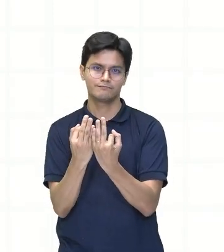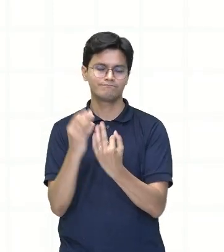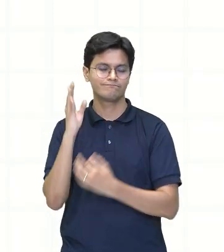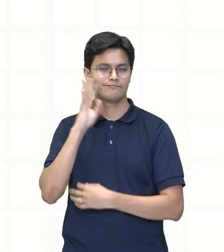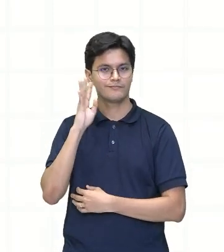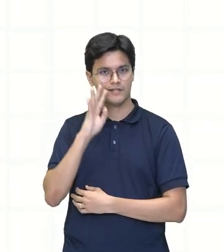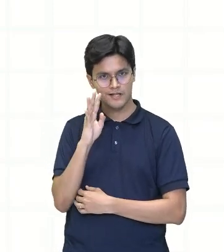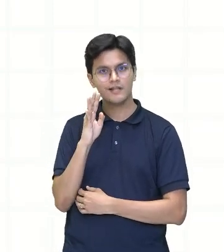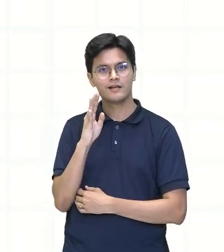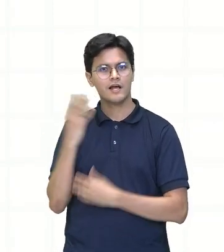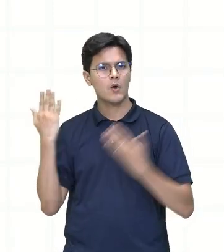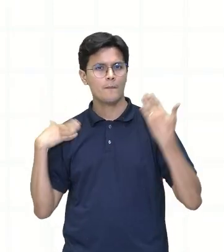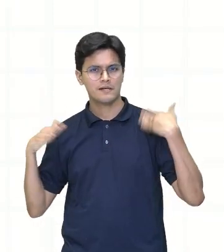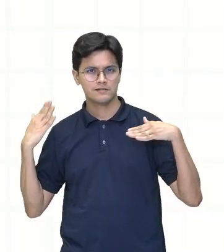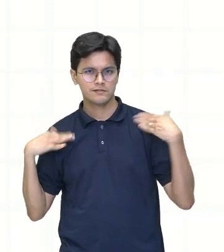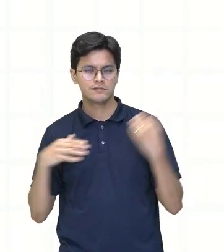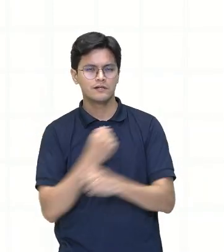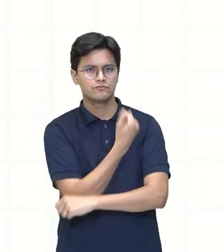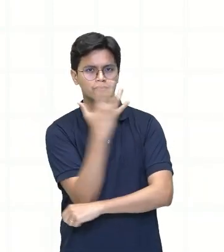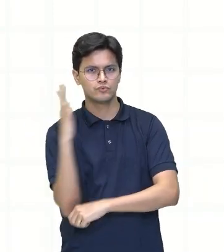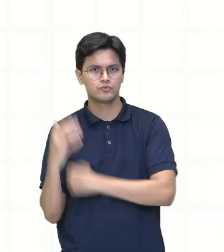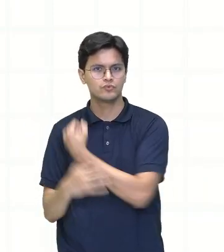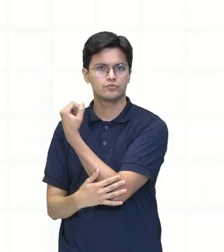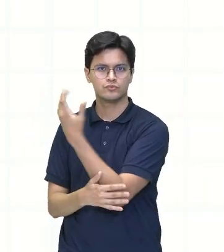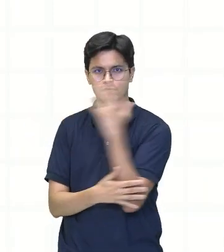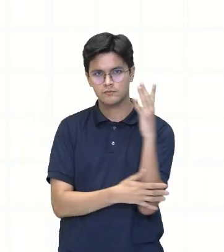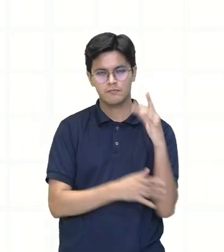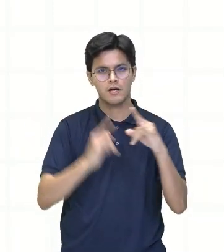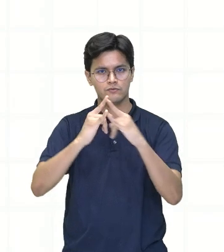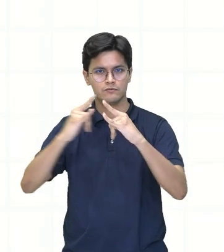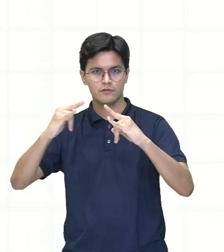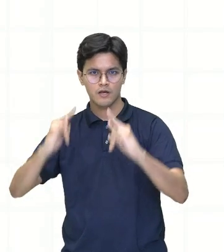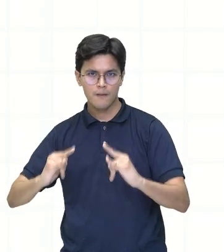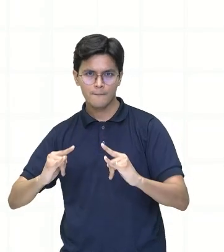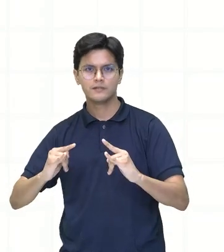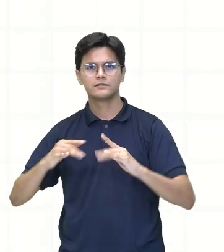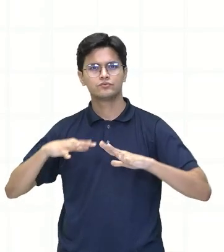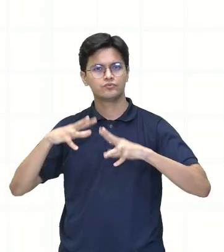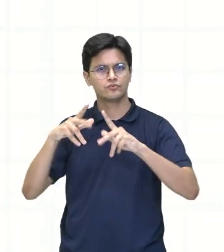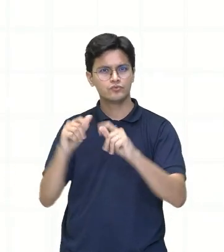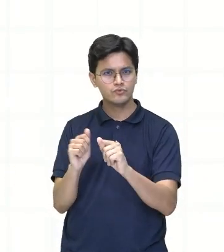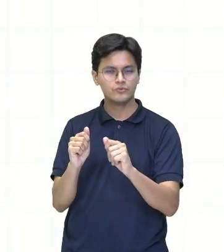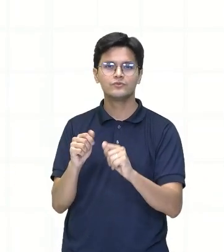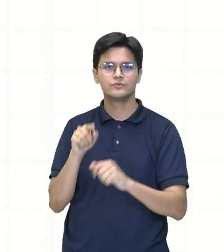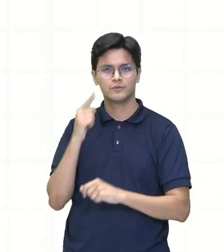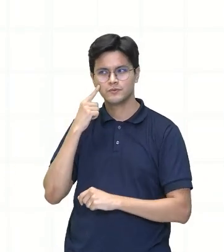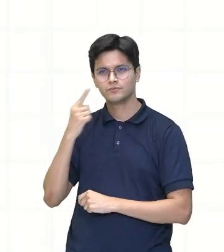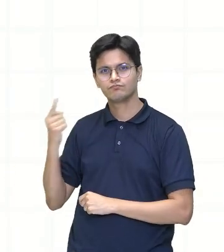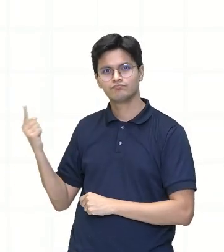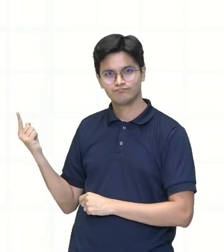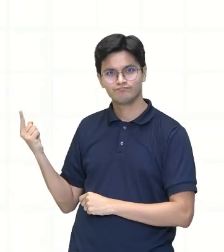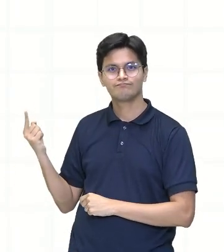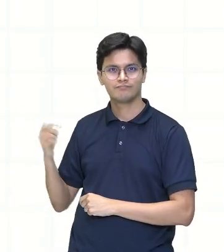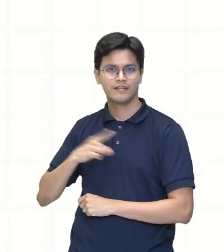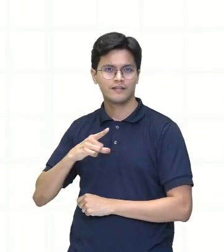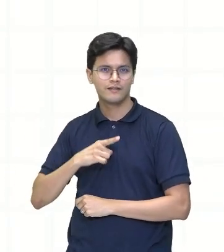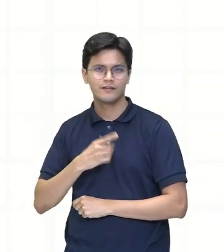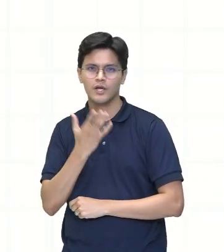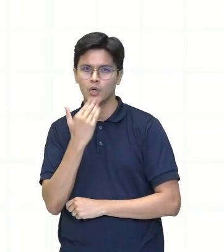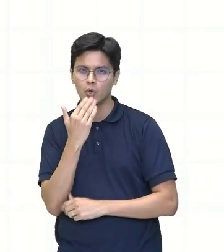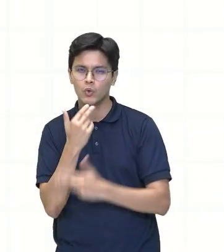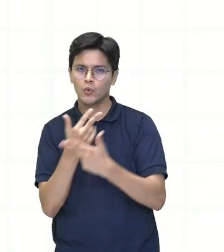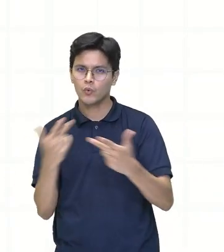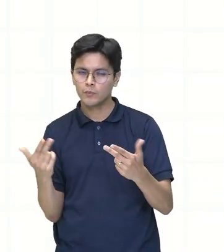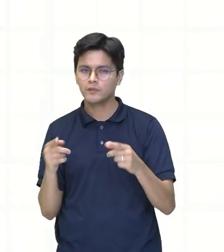do mato, acampando. Todos os equipamentos aqui bonitinho. Aqui a comida,